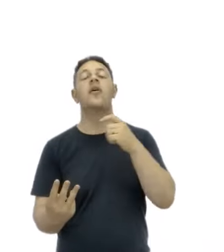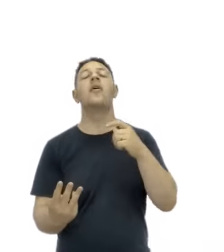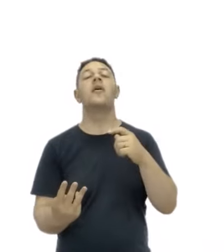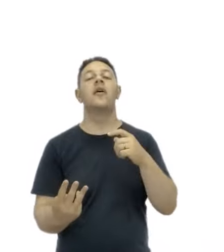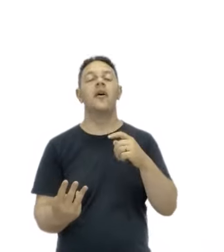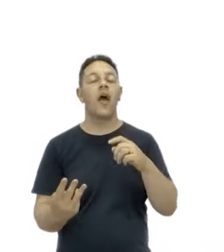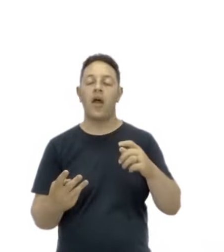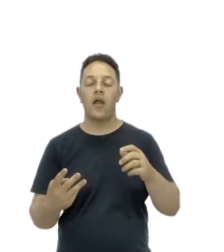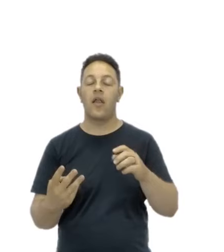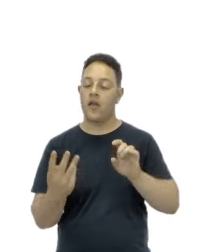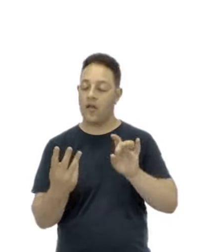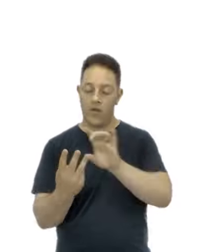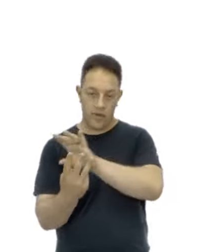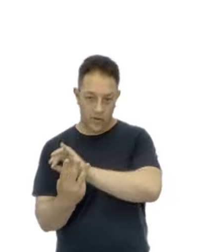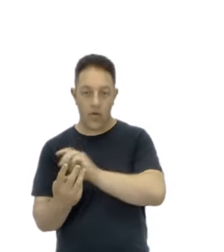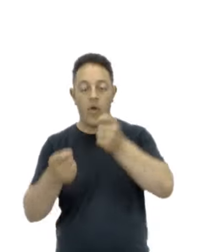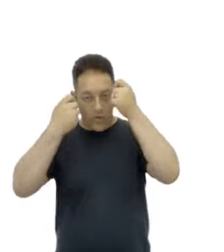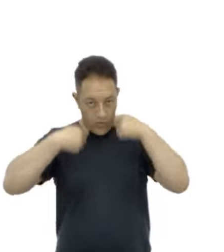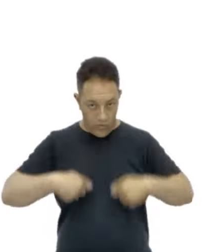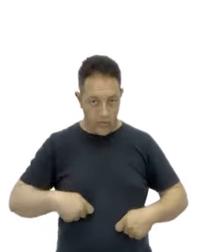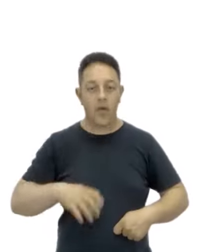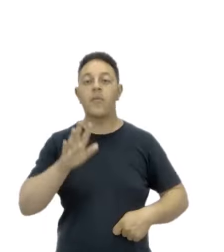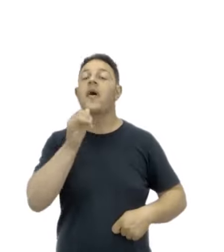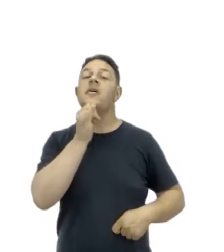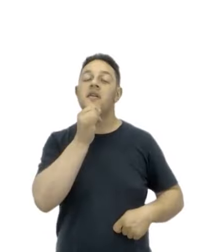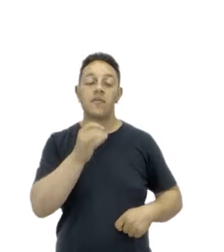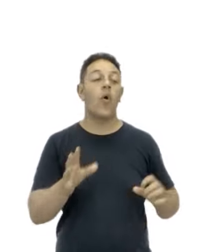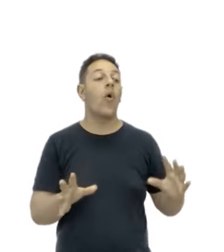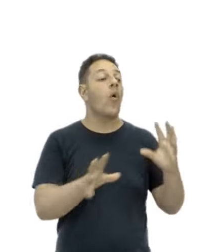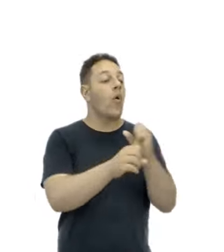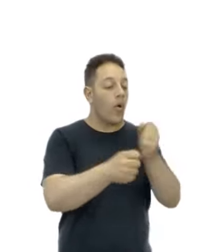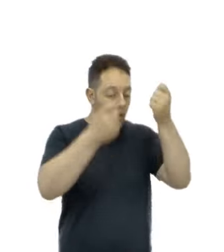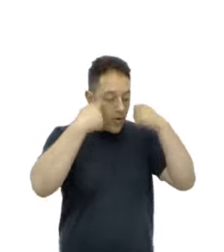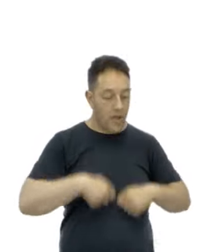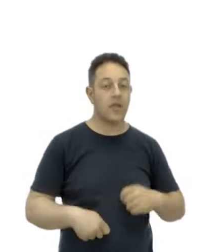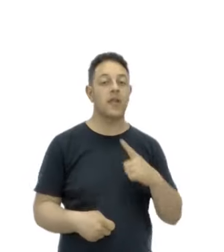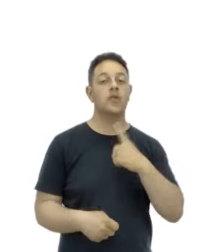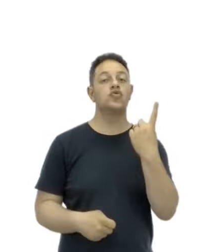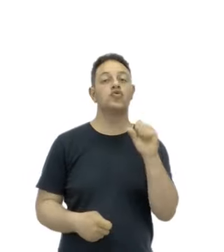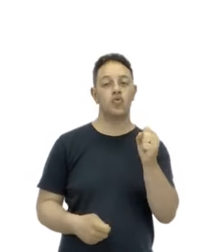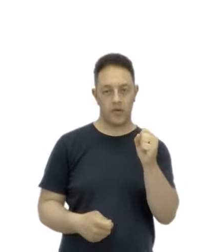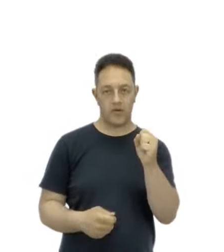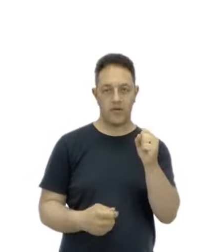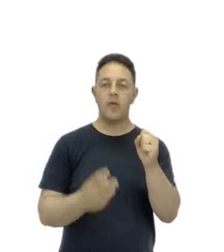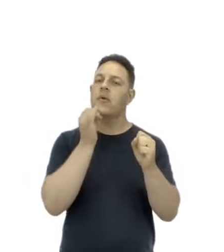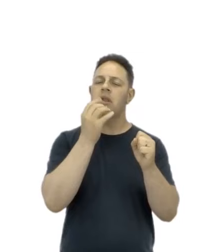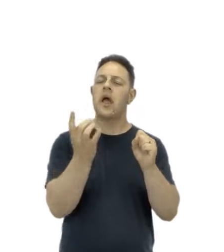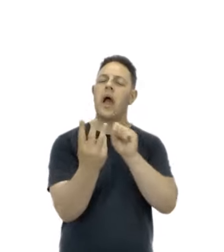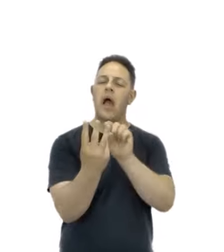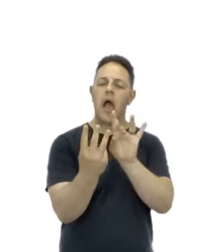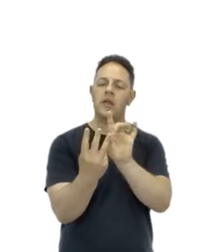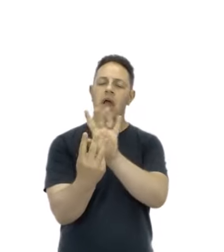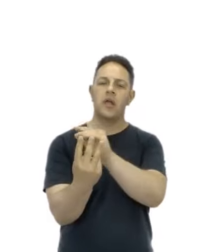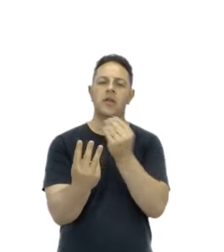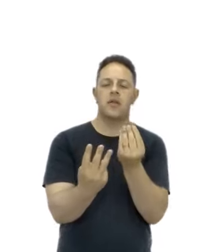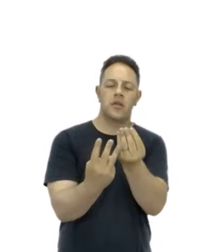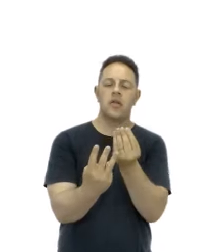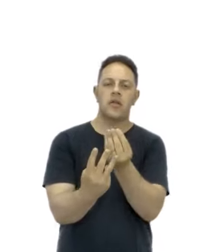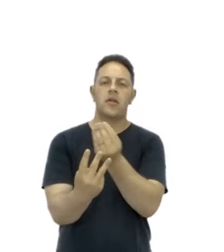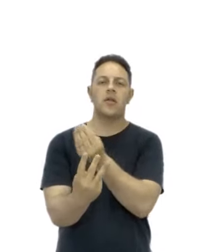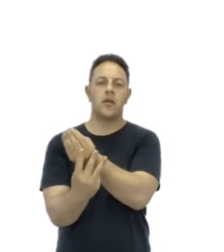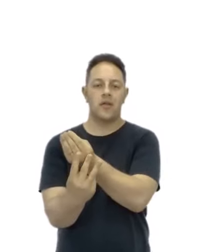de roupas. Então, um filho recebeu quantas peças de roupas? E no problema, né, no problema